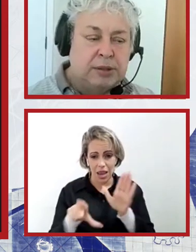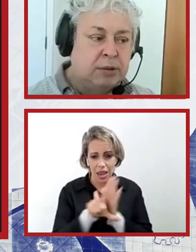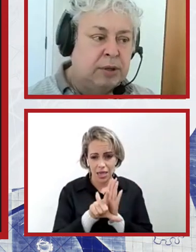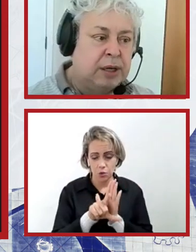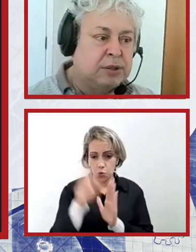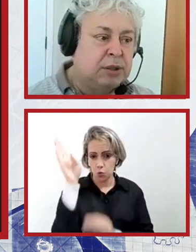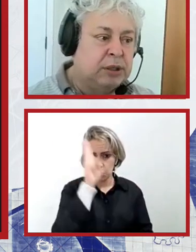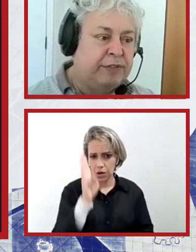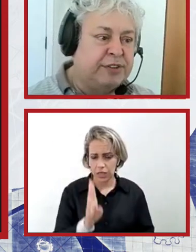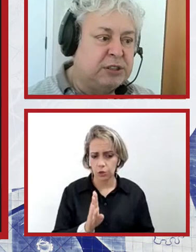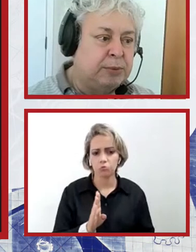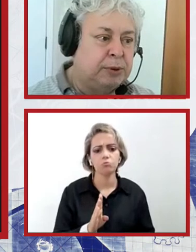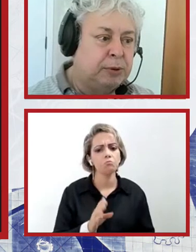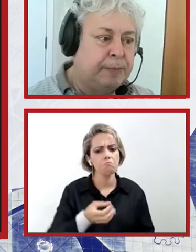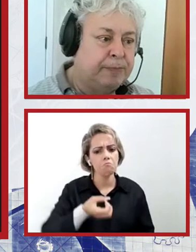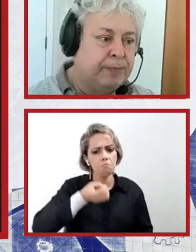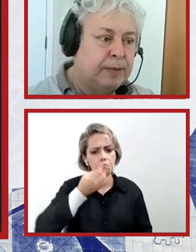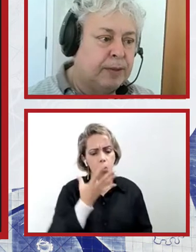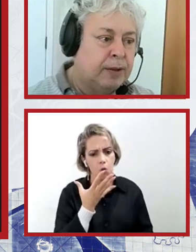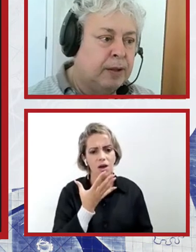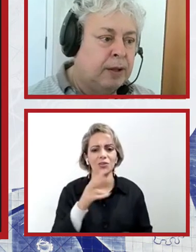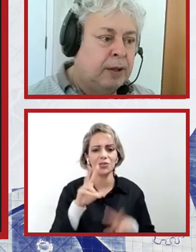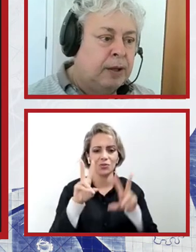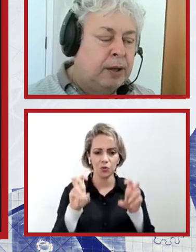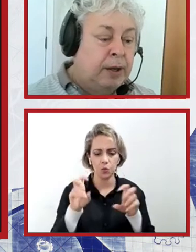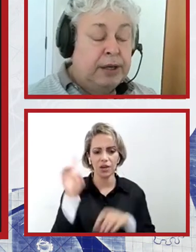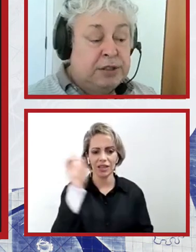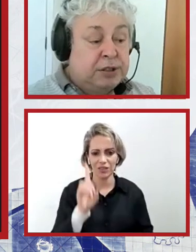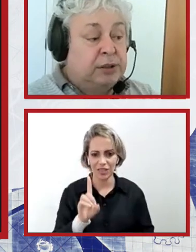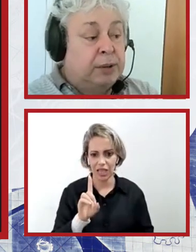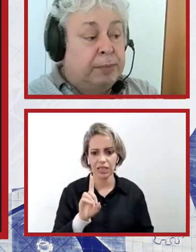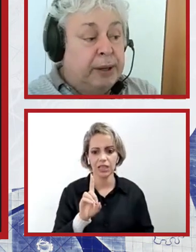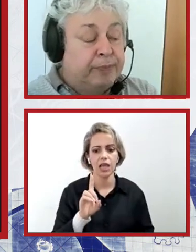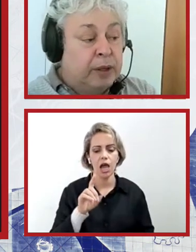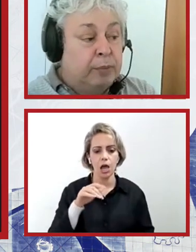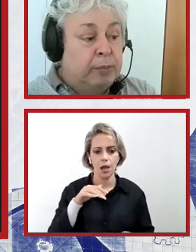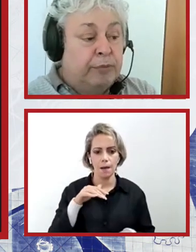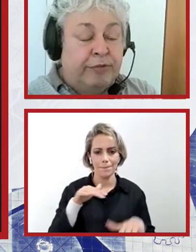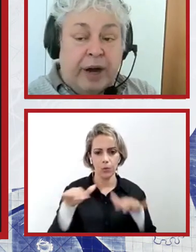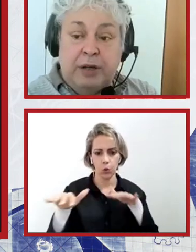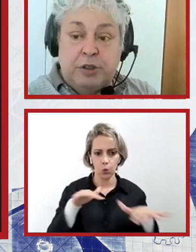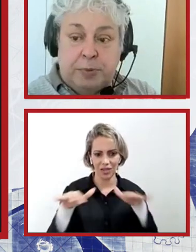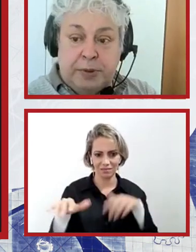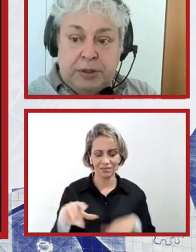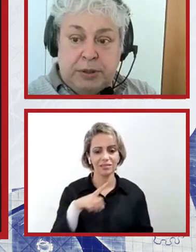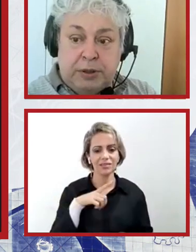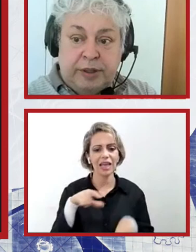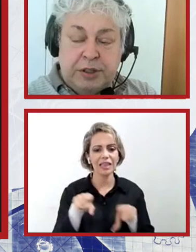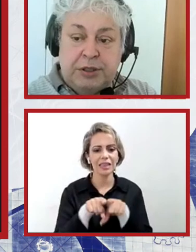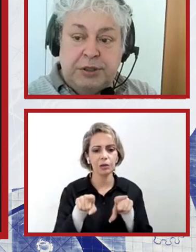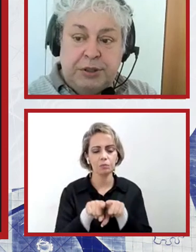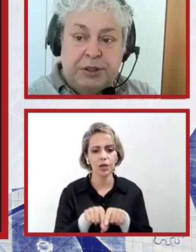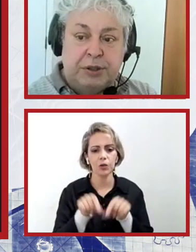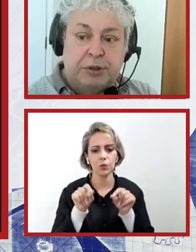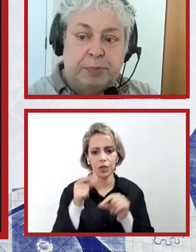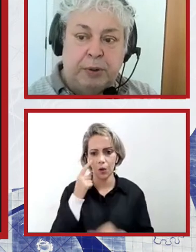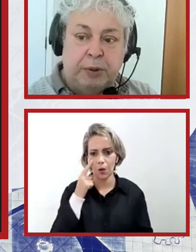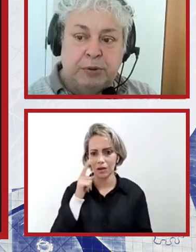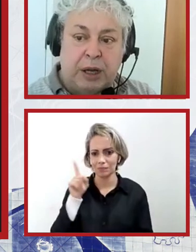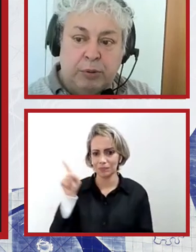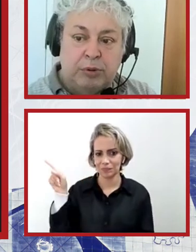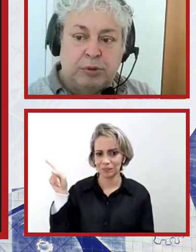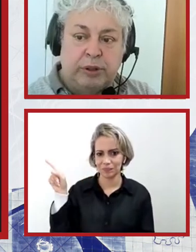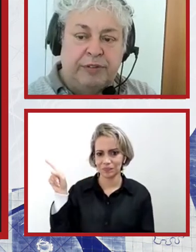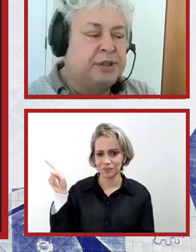Brasil com relação à questão da deficiência motora. Existem também vários dispositivos. A gente diz